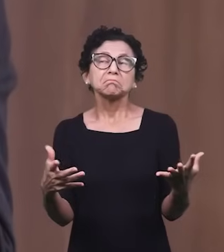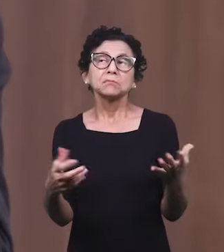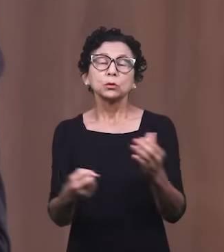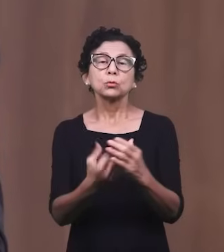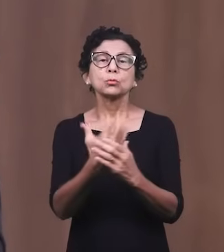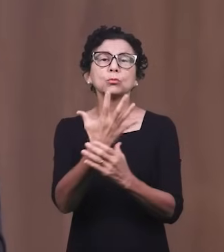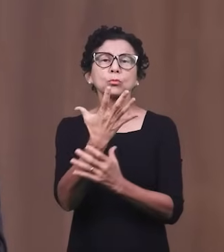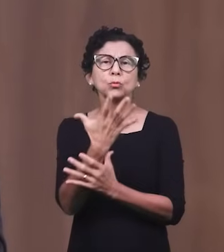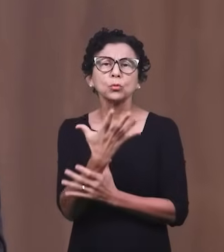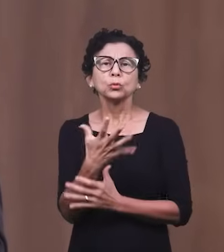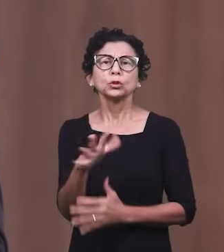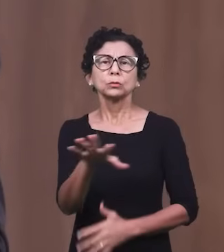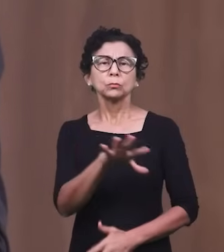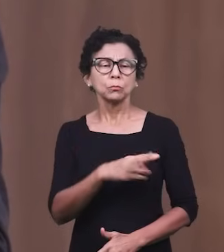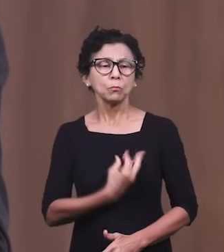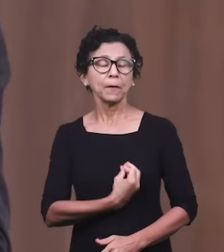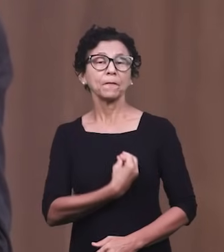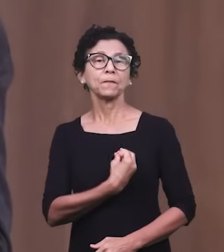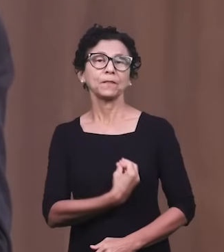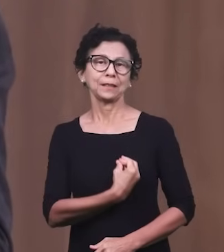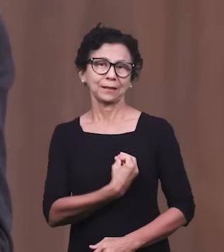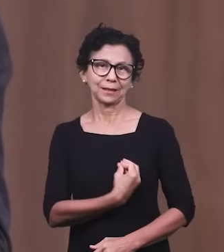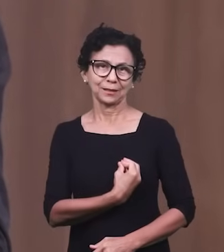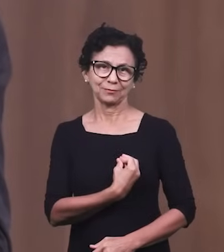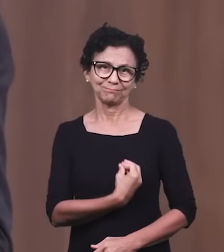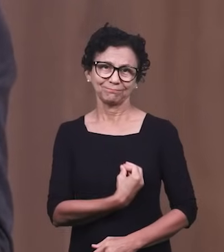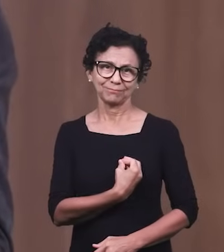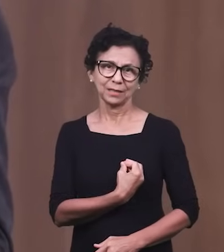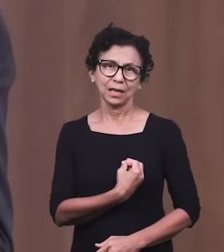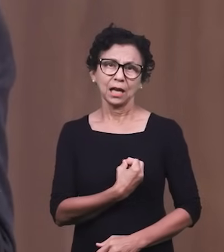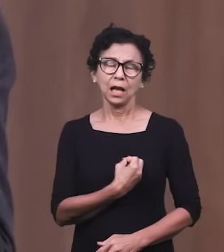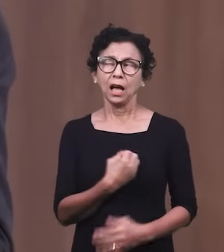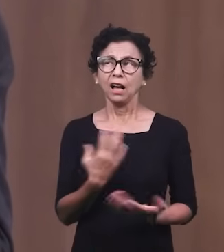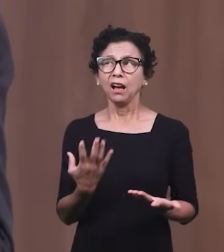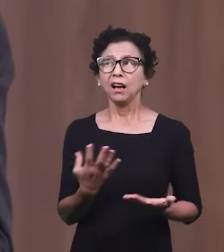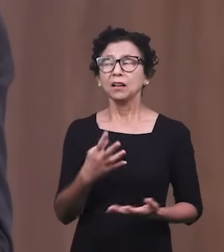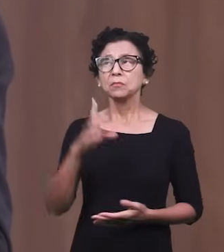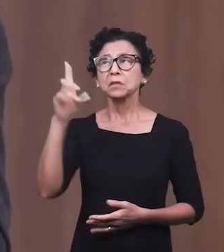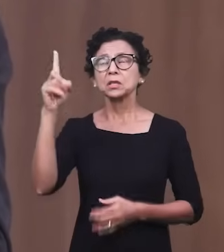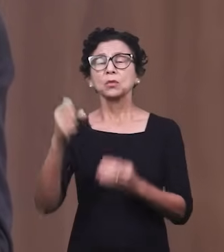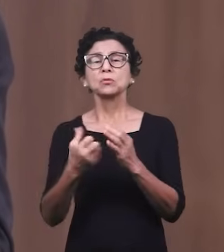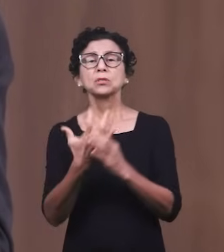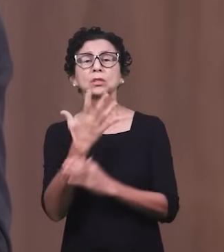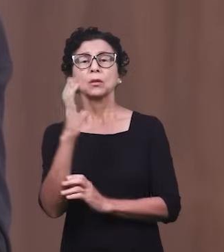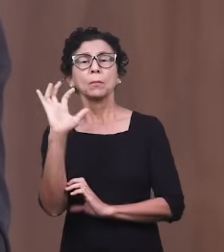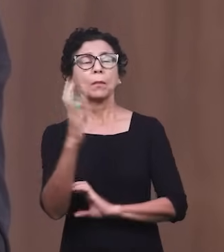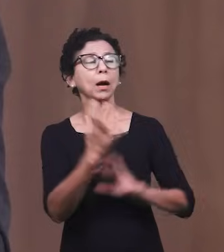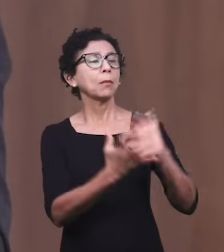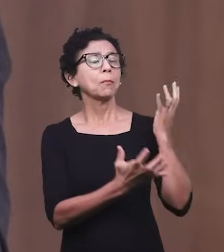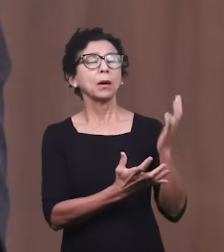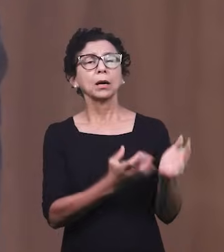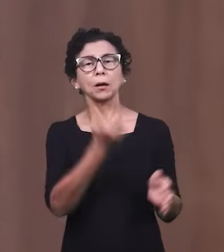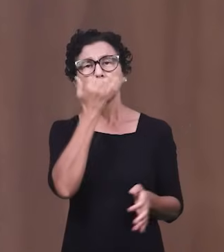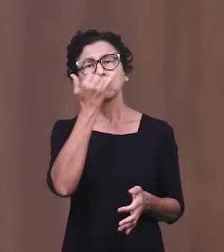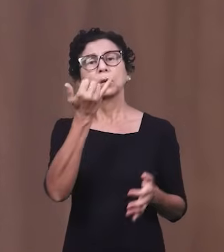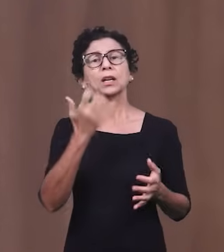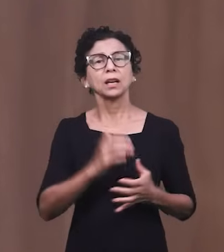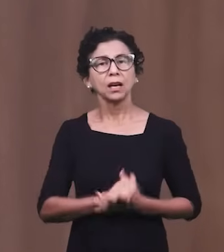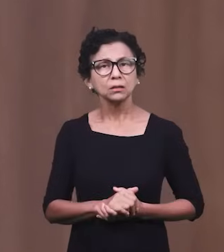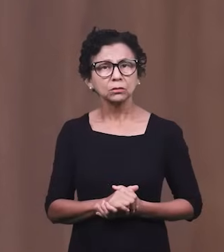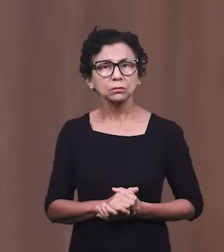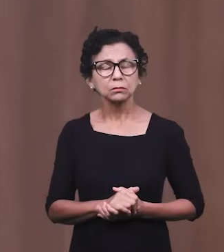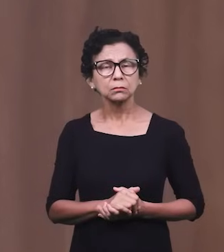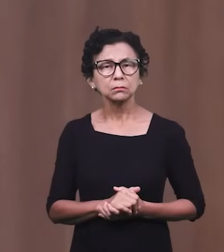não formou as plantas a partir da Terra por acaso que nós vamos encontrar ali propriedades químicas que serão fundamentais